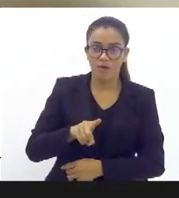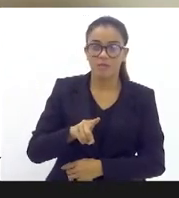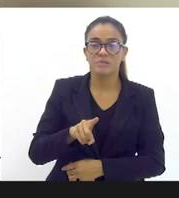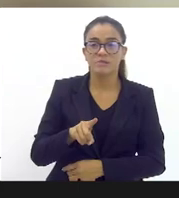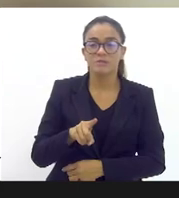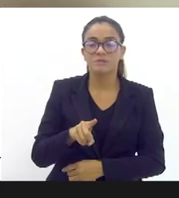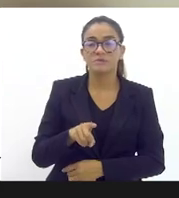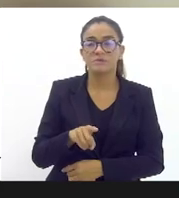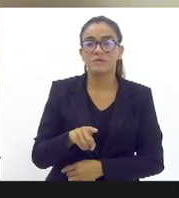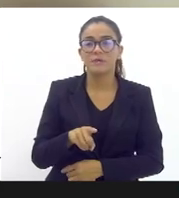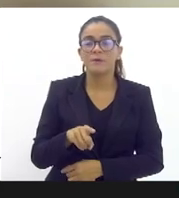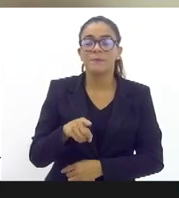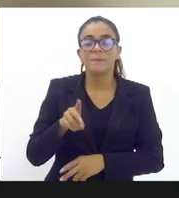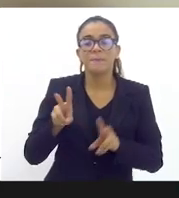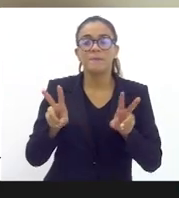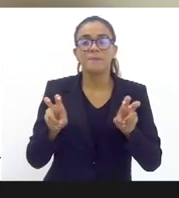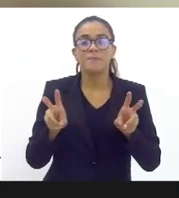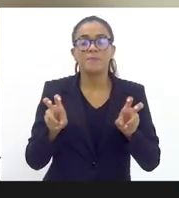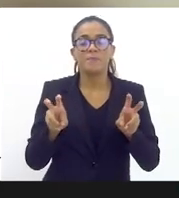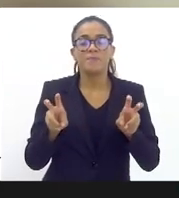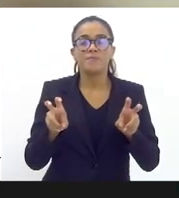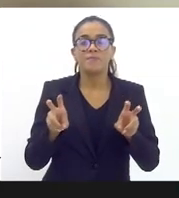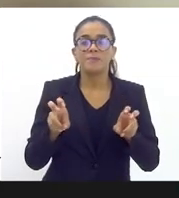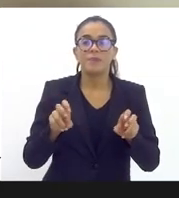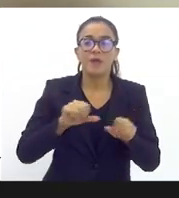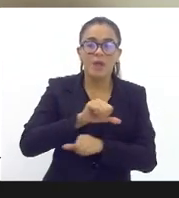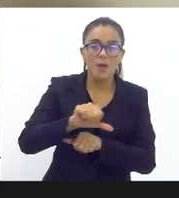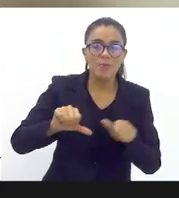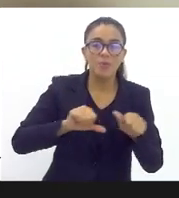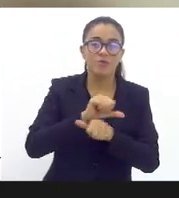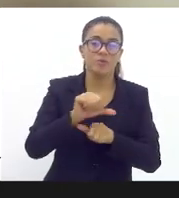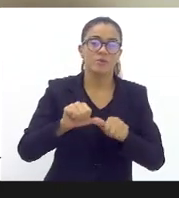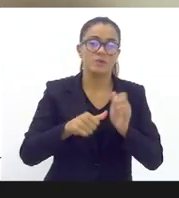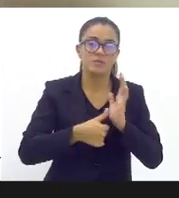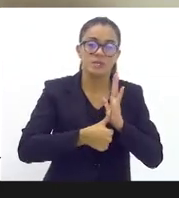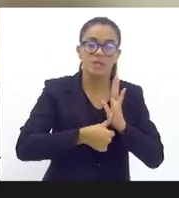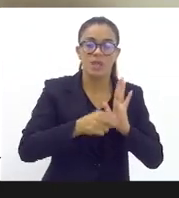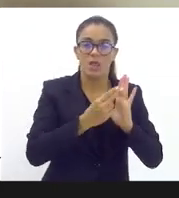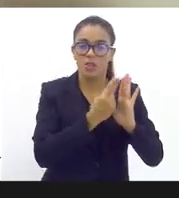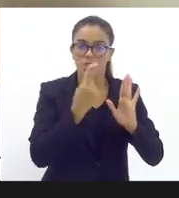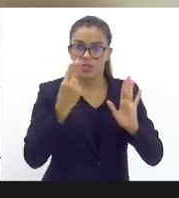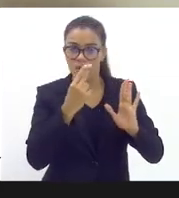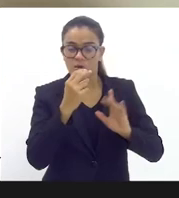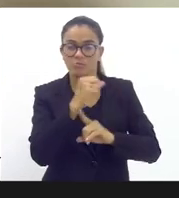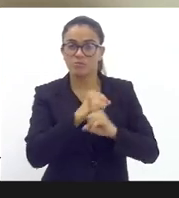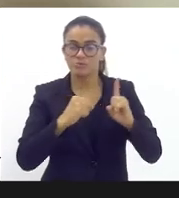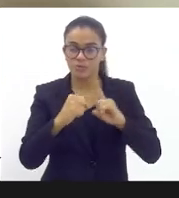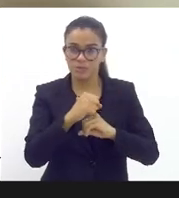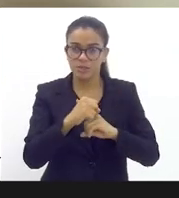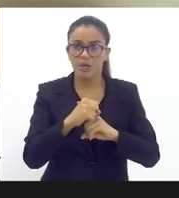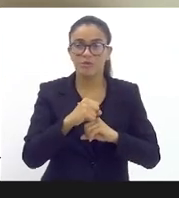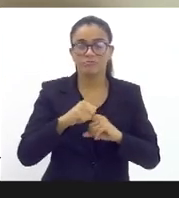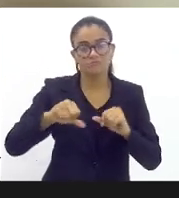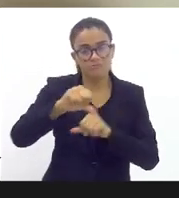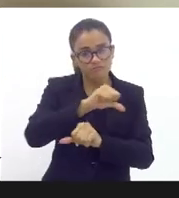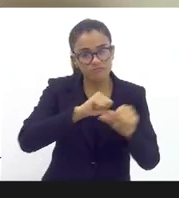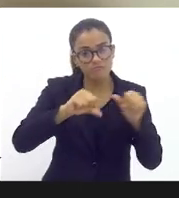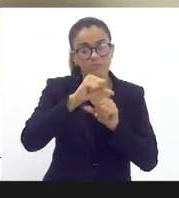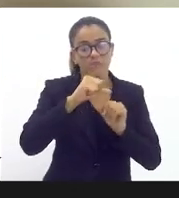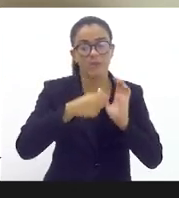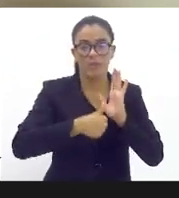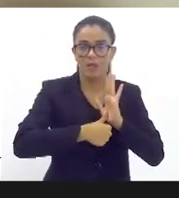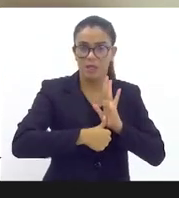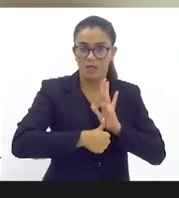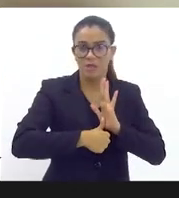a questão da mudança de nome, né? da requalificação das pessoas